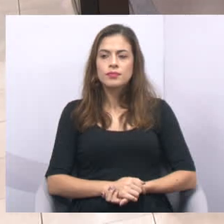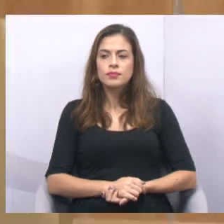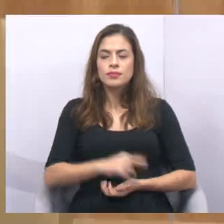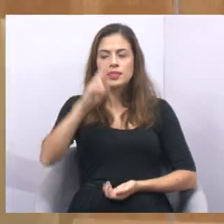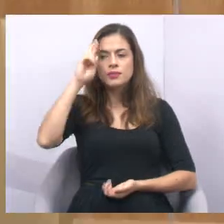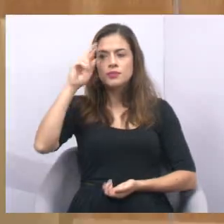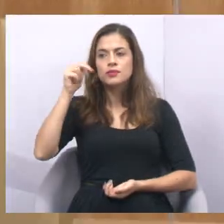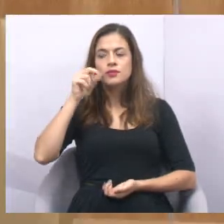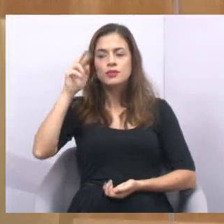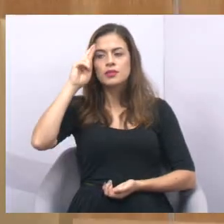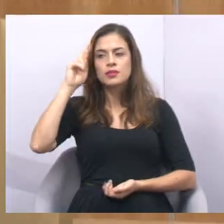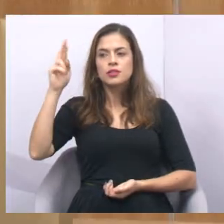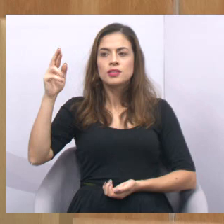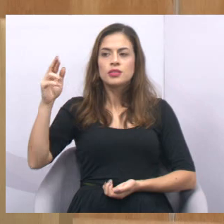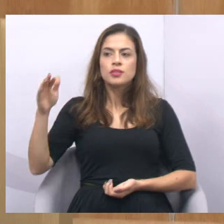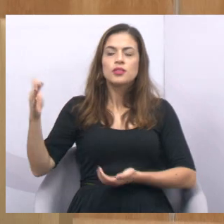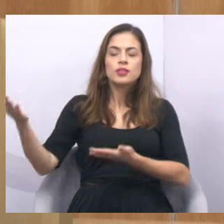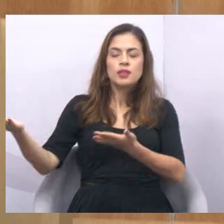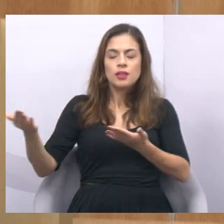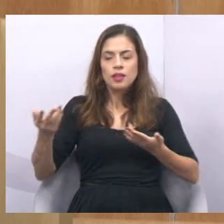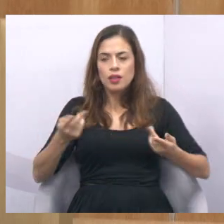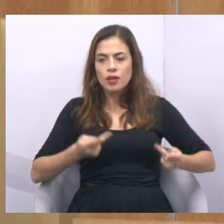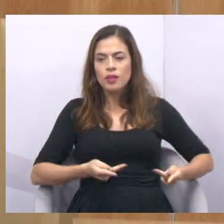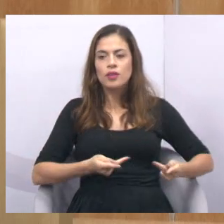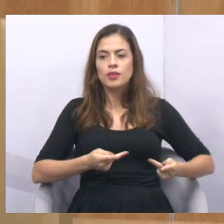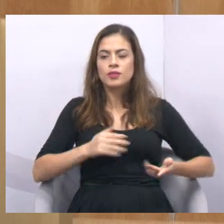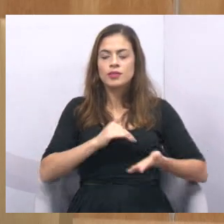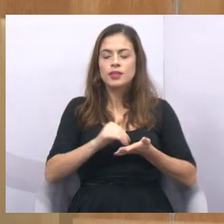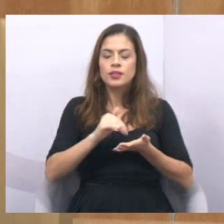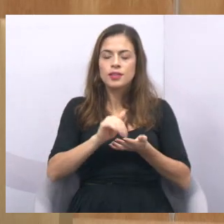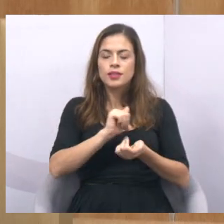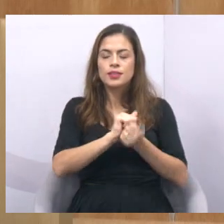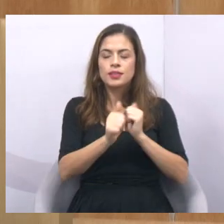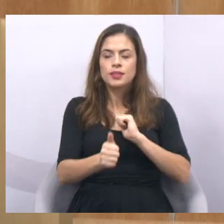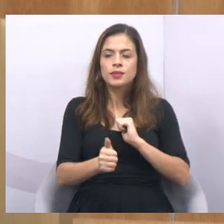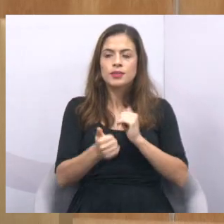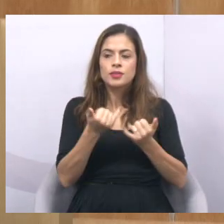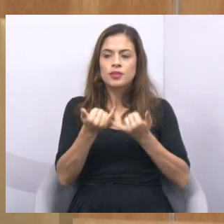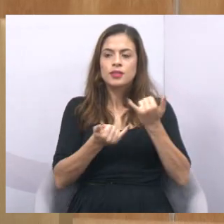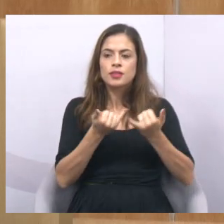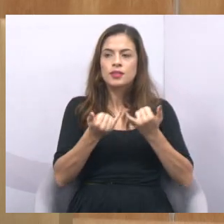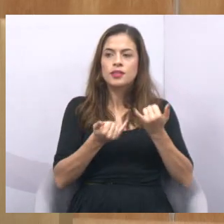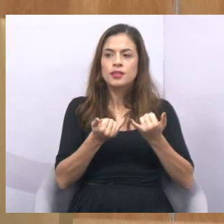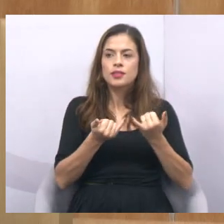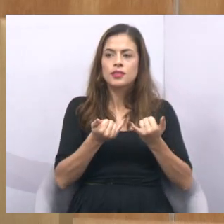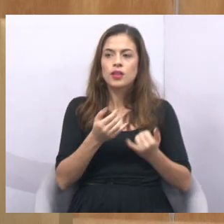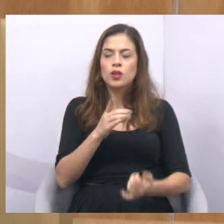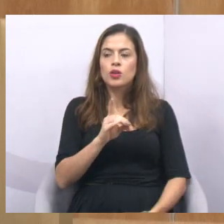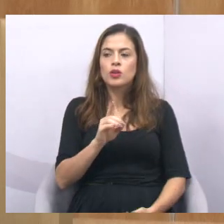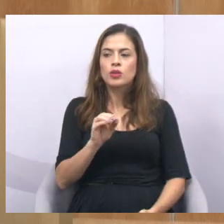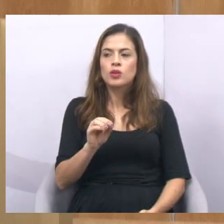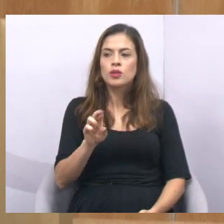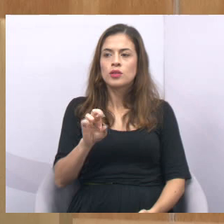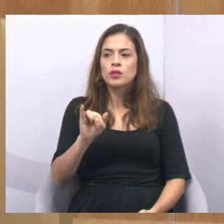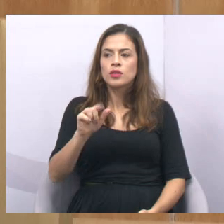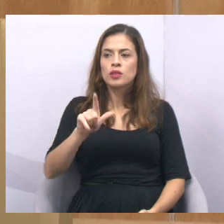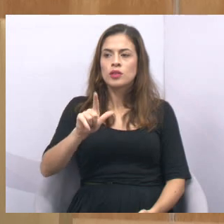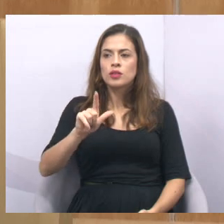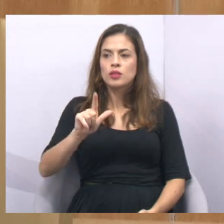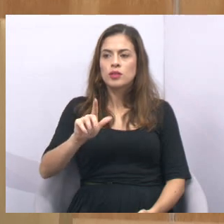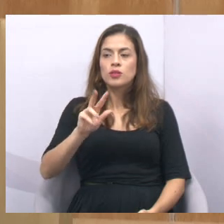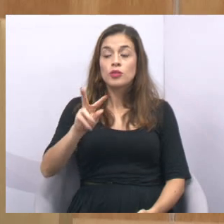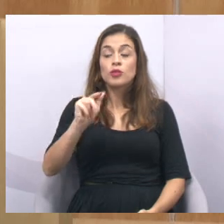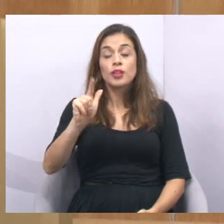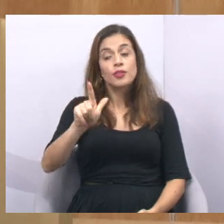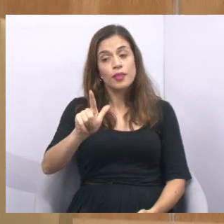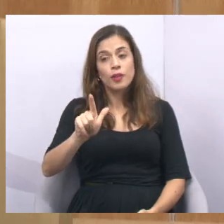Senhoras e senhores, chamamos agora então o secretário de Esportes e Recreação da Prefeitura Municipal de Jacareí, senhor Dorival Leal Moreira, que hoje aqui representa o